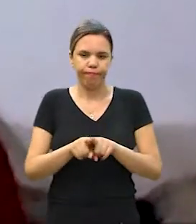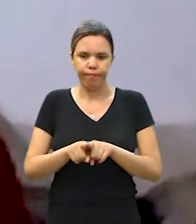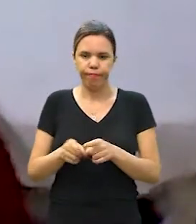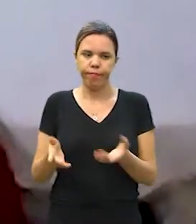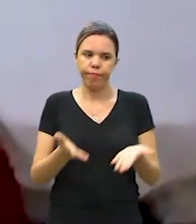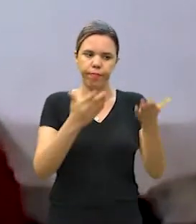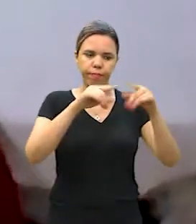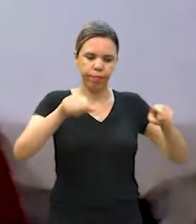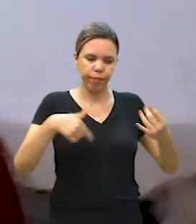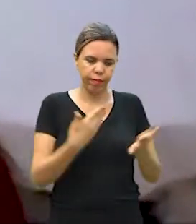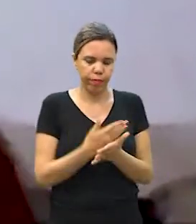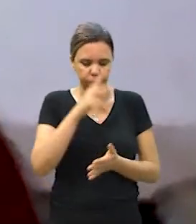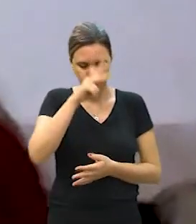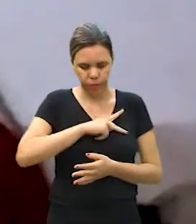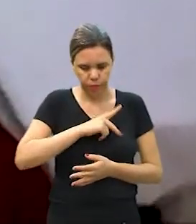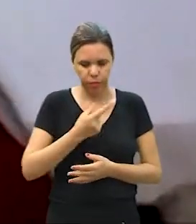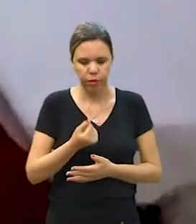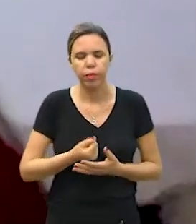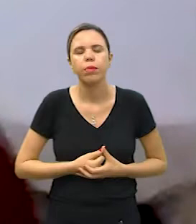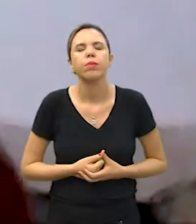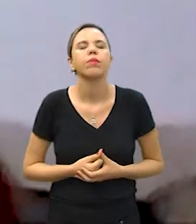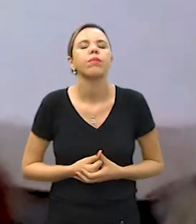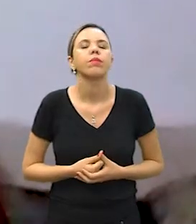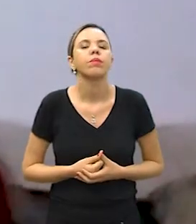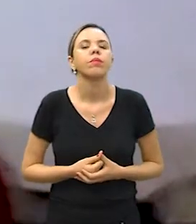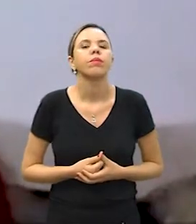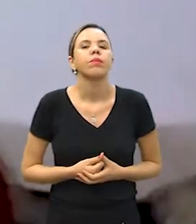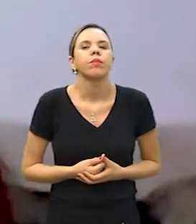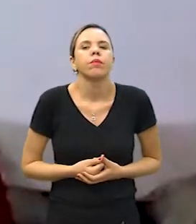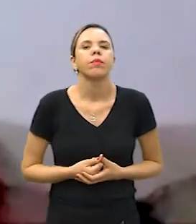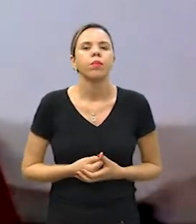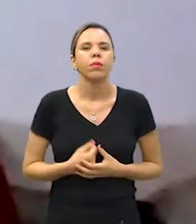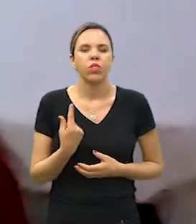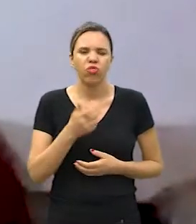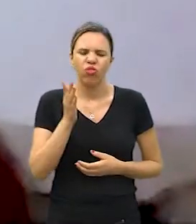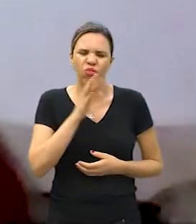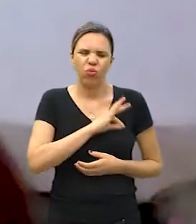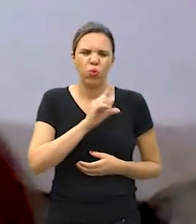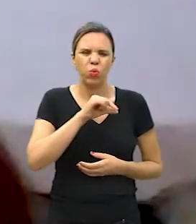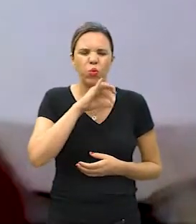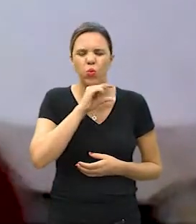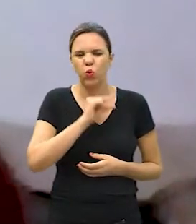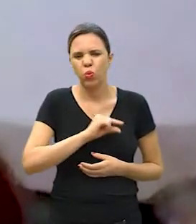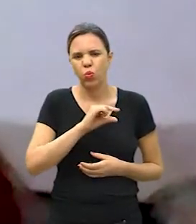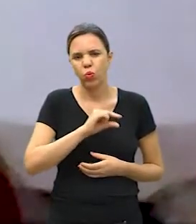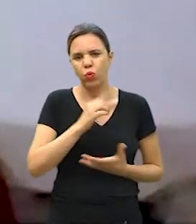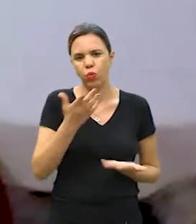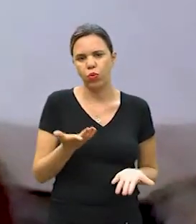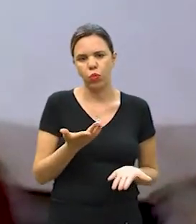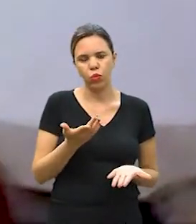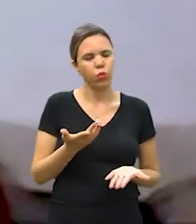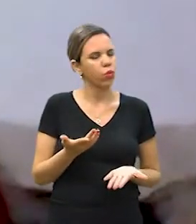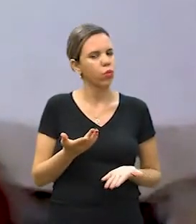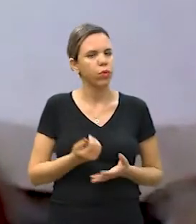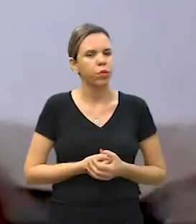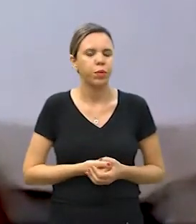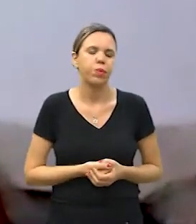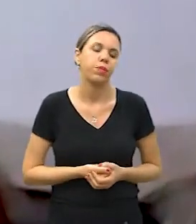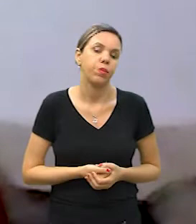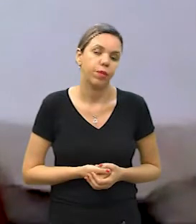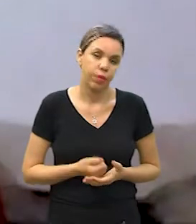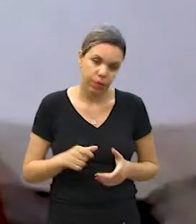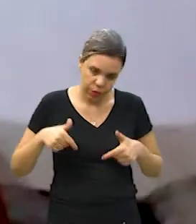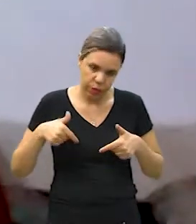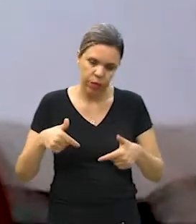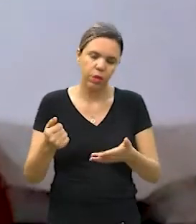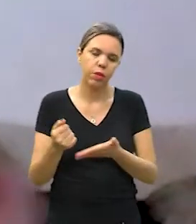a gente não leva para a sala de aula com o nosso dinheiro? Então, assim, além da gente já ganhar pouco, né? A gente não deixa também